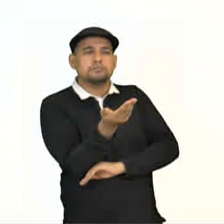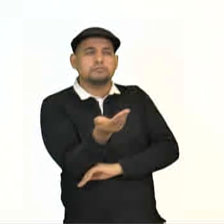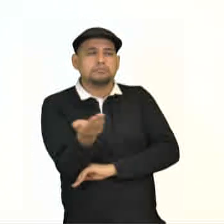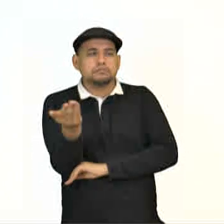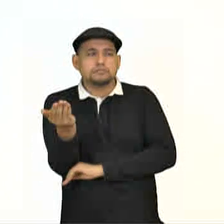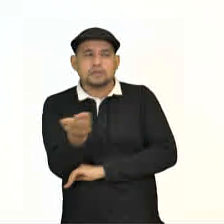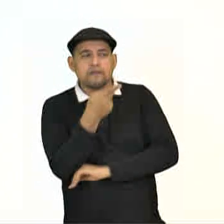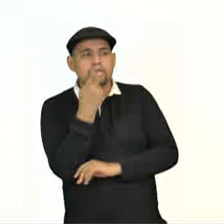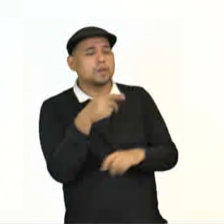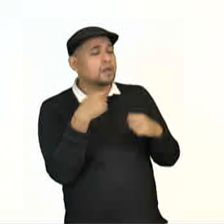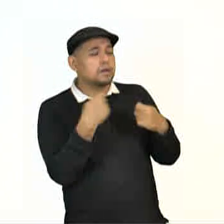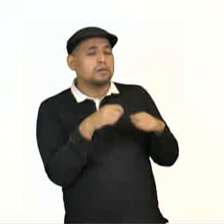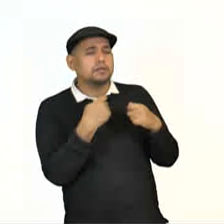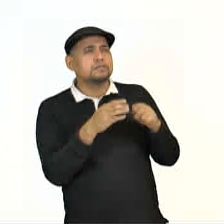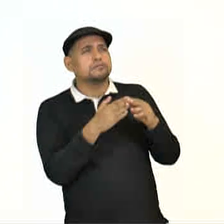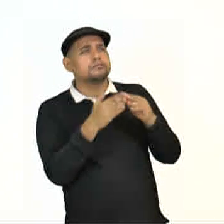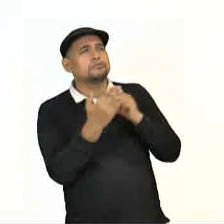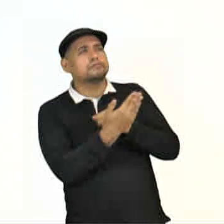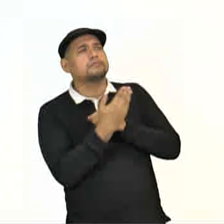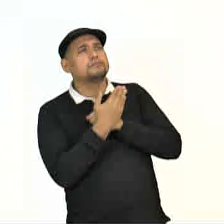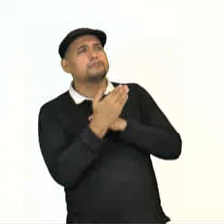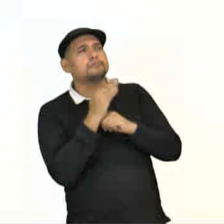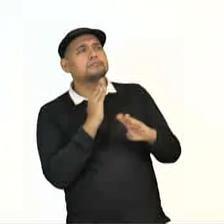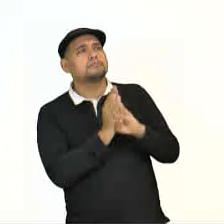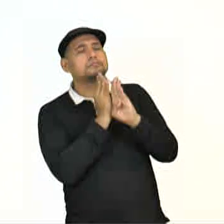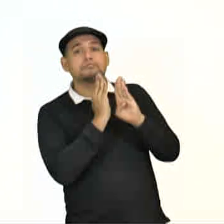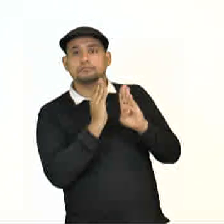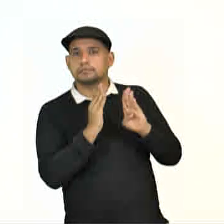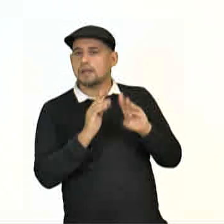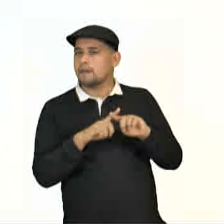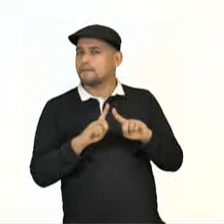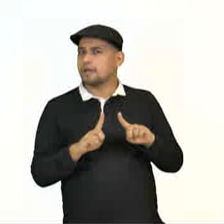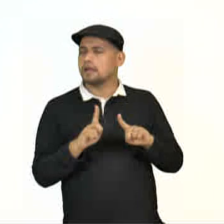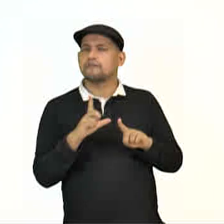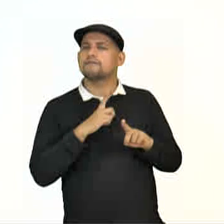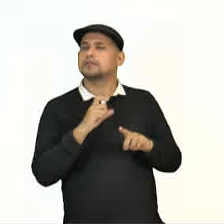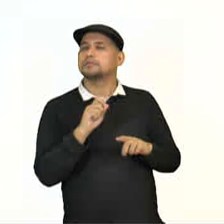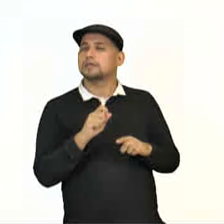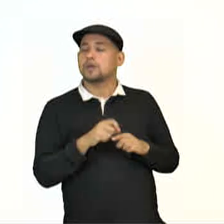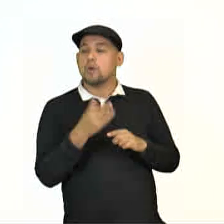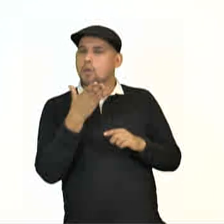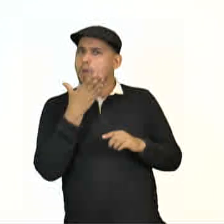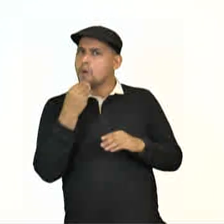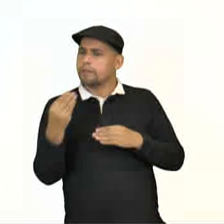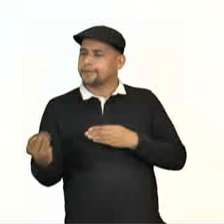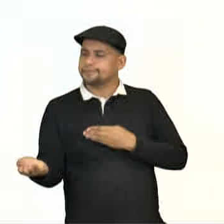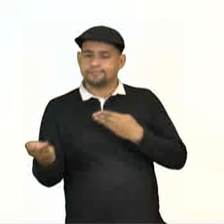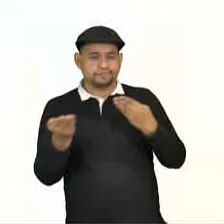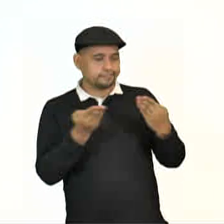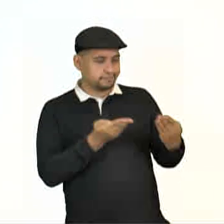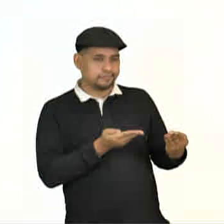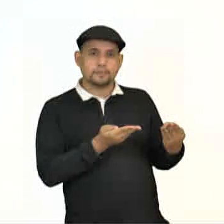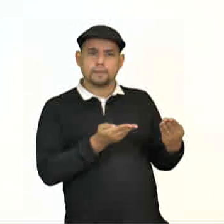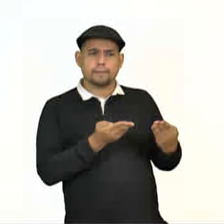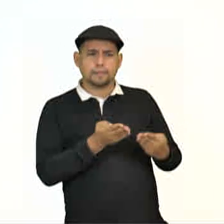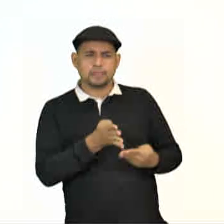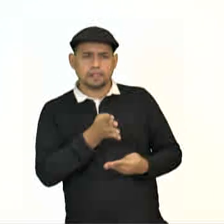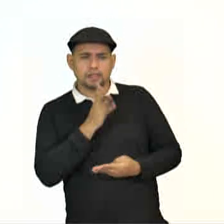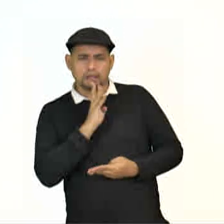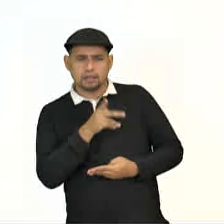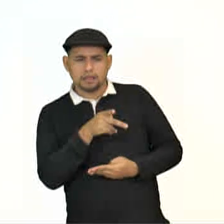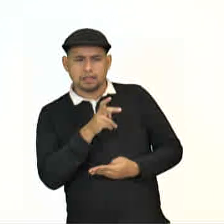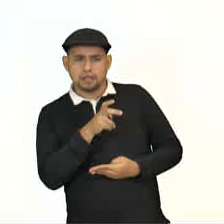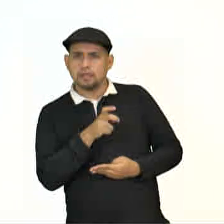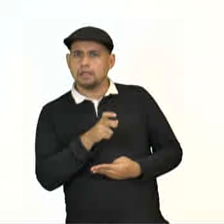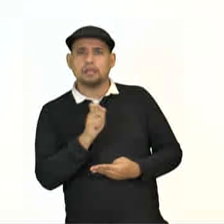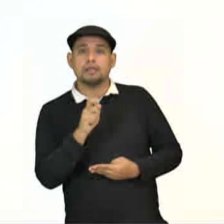dizia precisar de seus favores de adivinho. Ele recebeu o pobre homem e imediatamente o reconheceu.